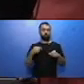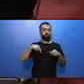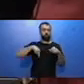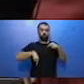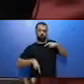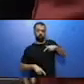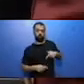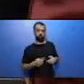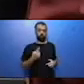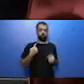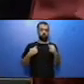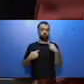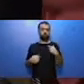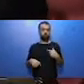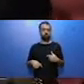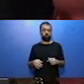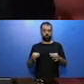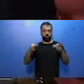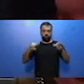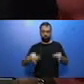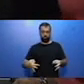o nosso organismo.